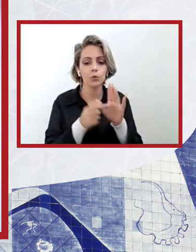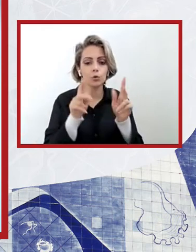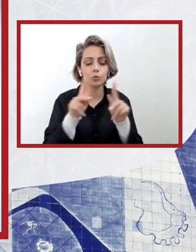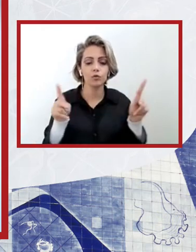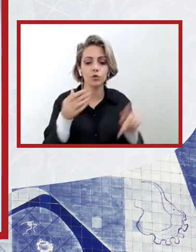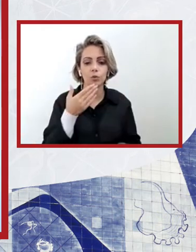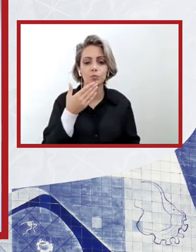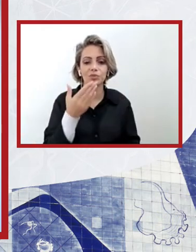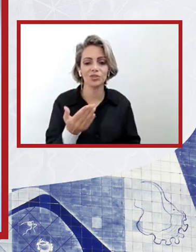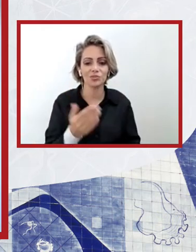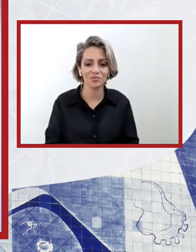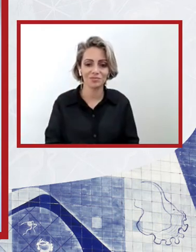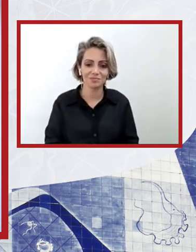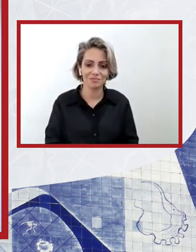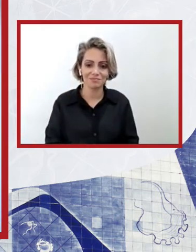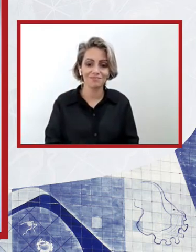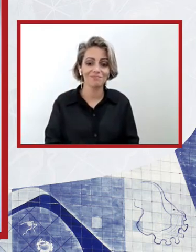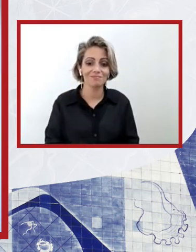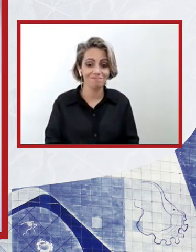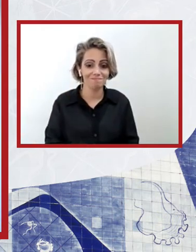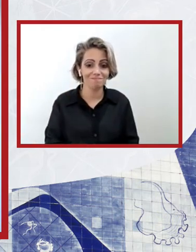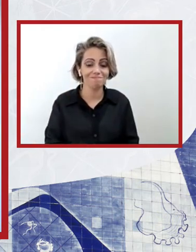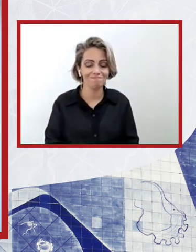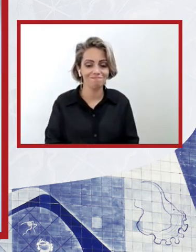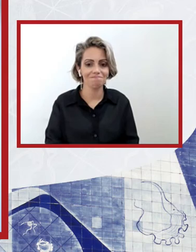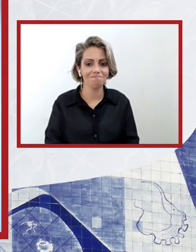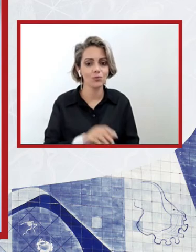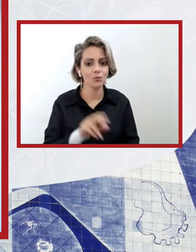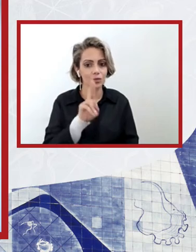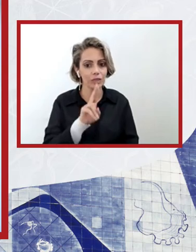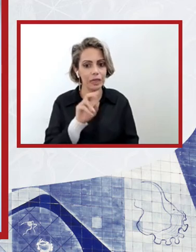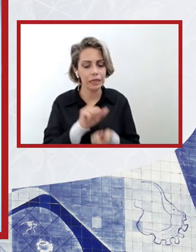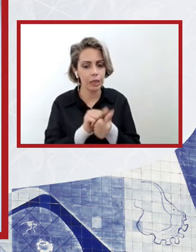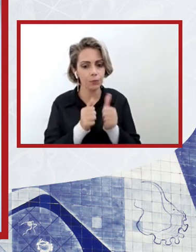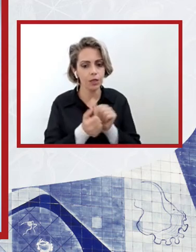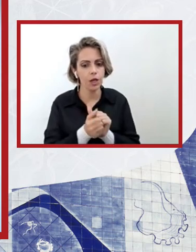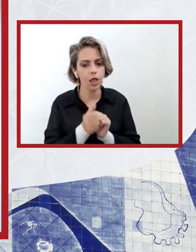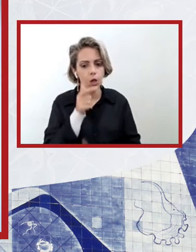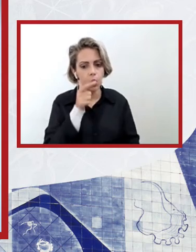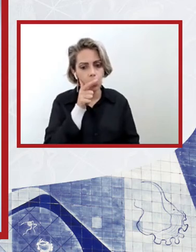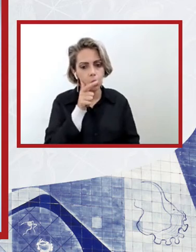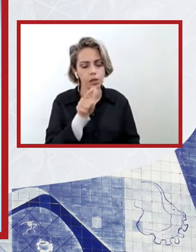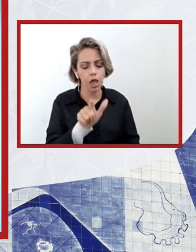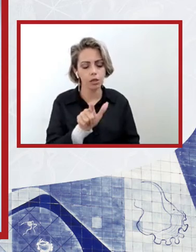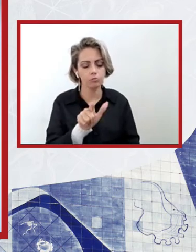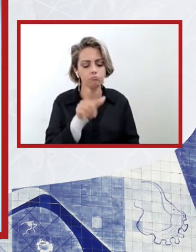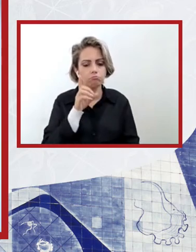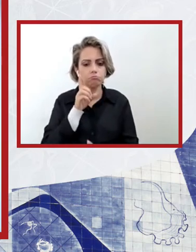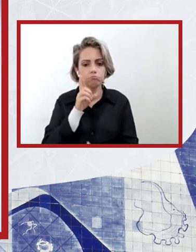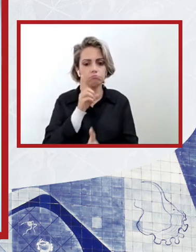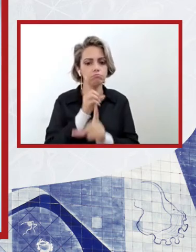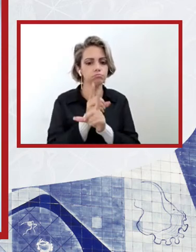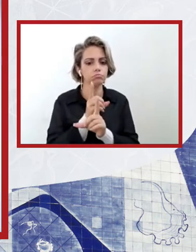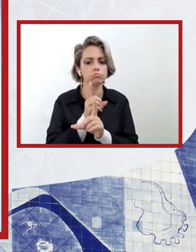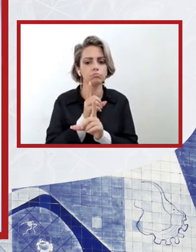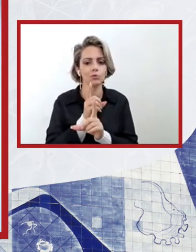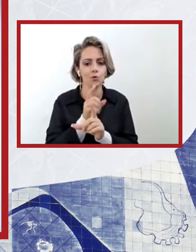solicitou. Né? Então, a partir da adaptação do material, ele conseguia se situar nesse material.